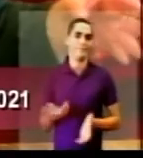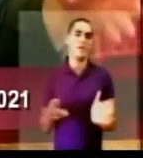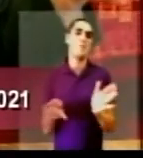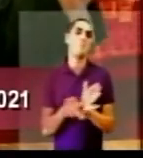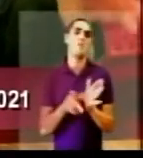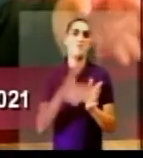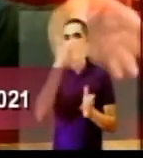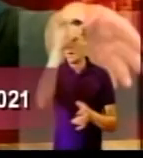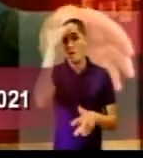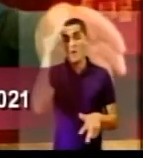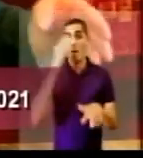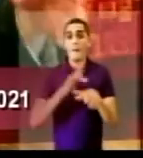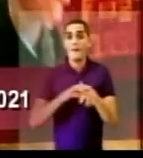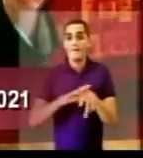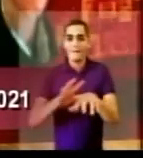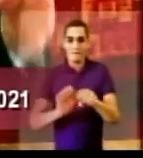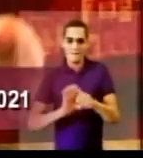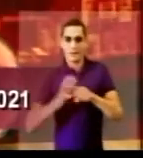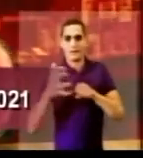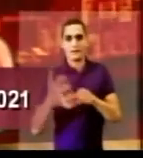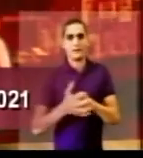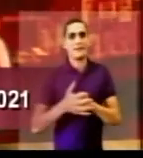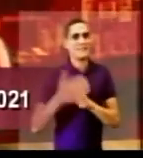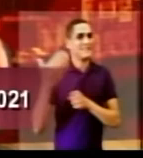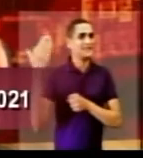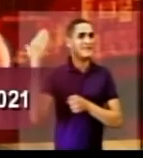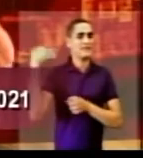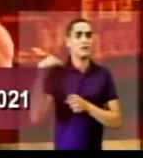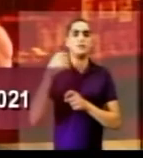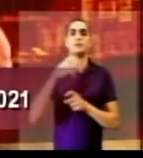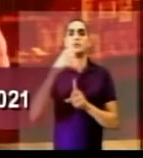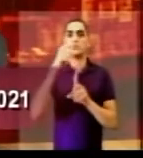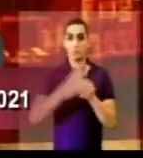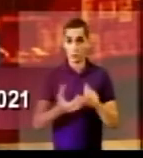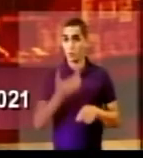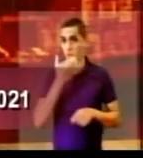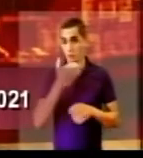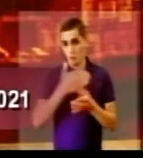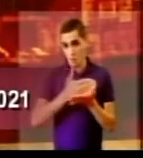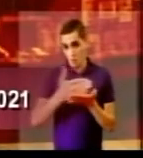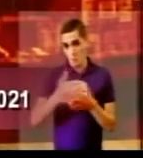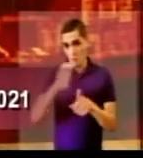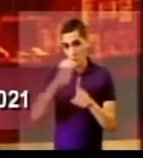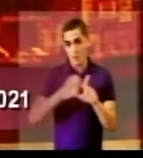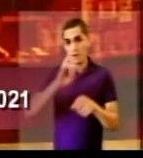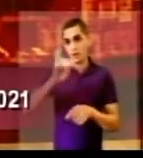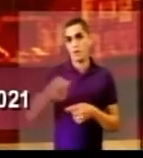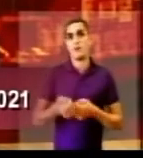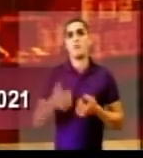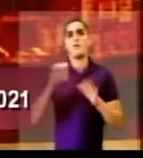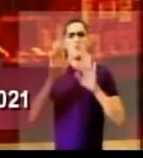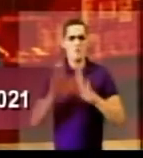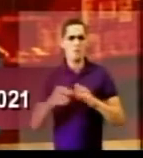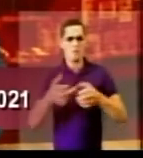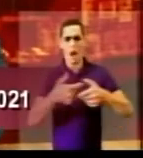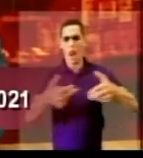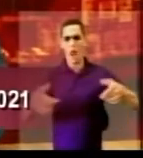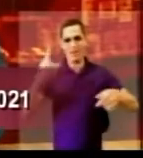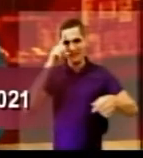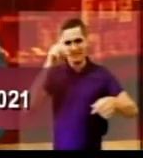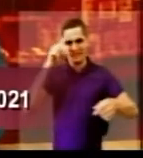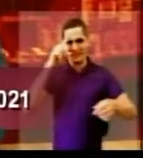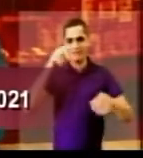ficaram doentes lá em dezembro, comecinho de janeiro, que ficam vários dias nos hospitais e que